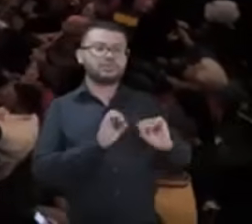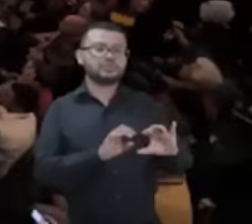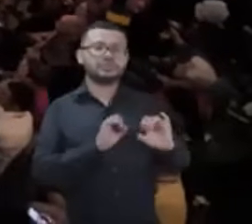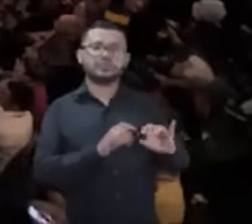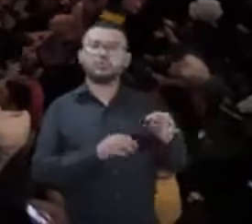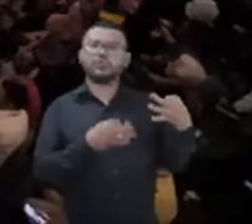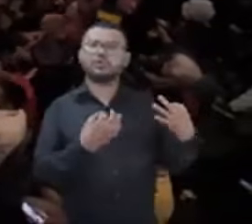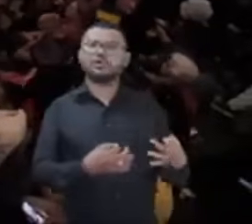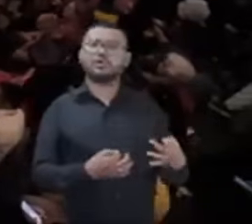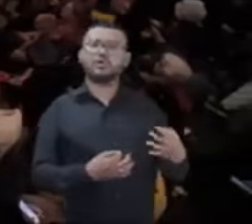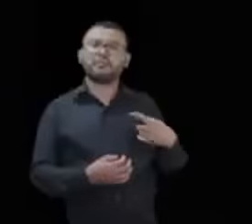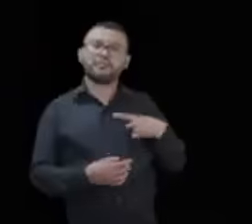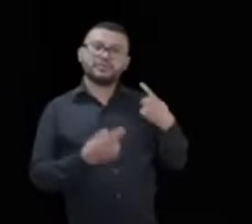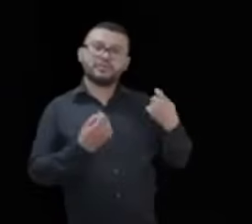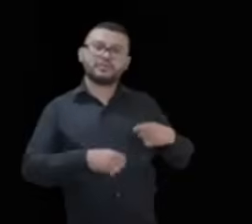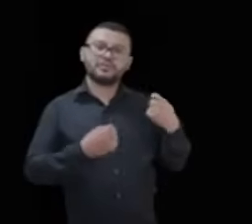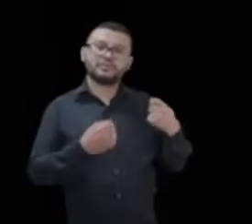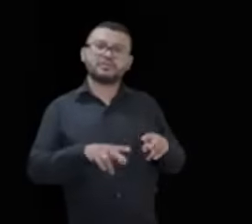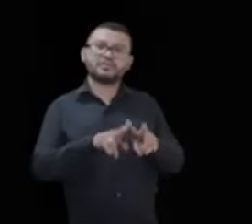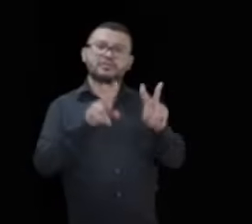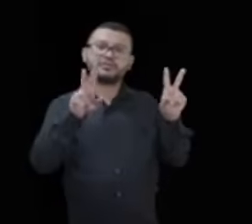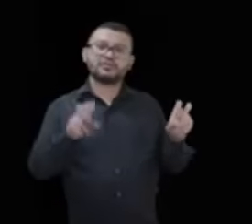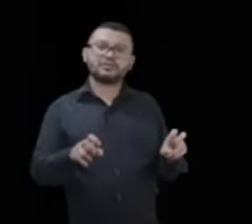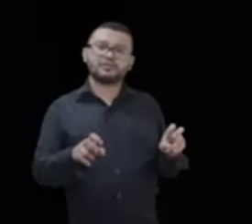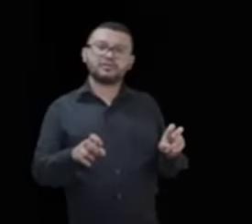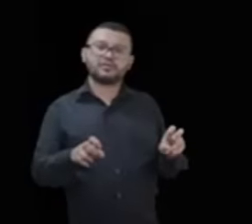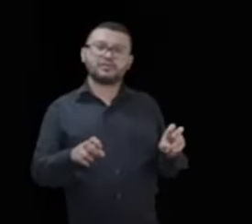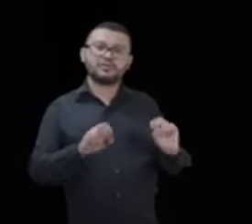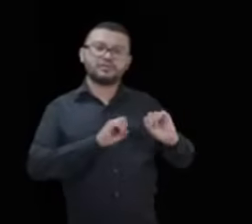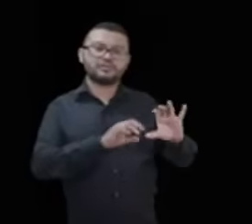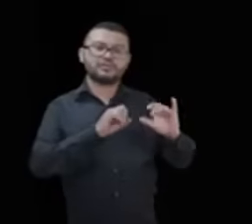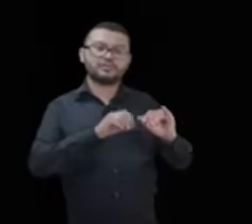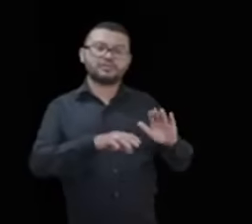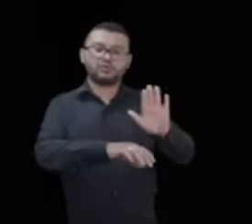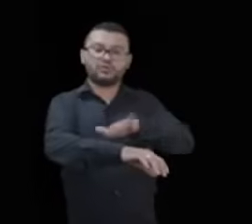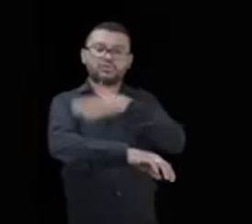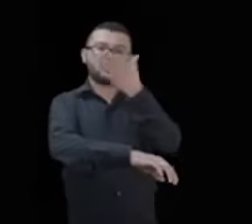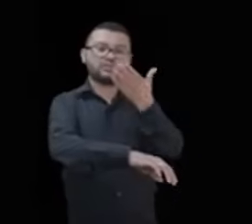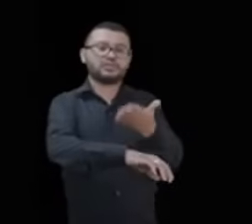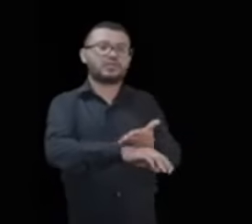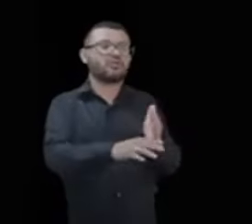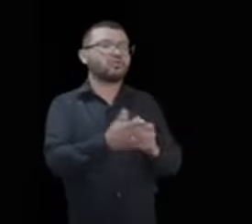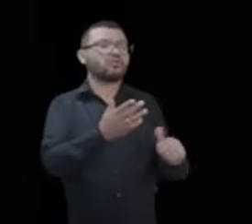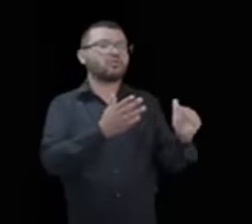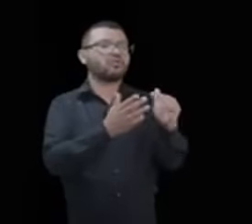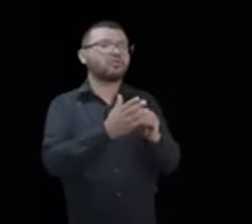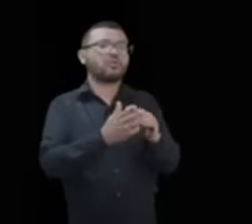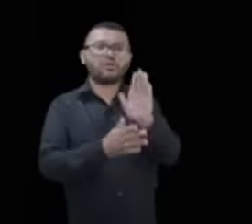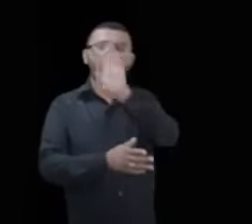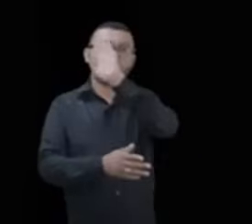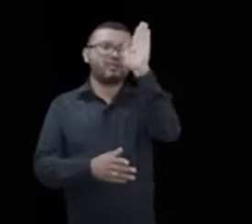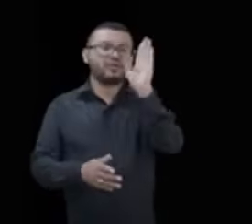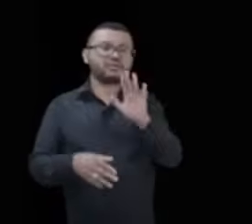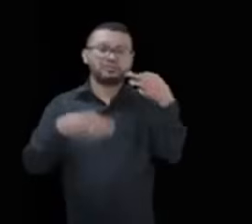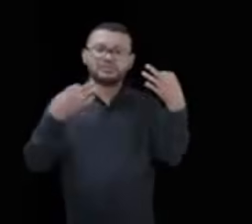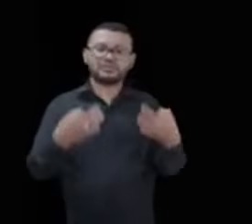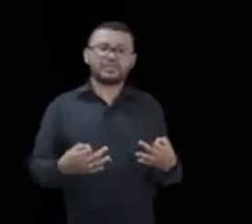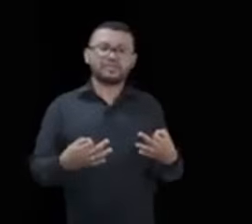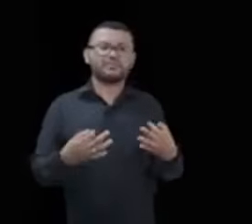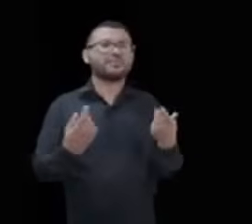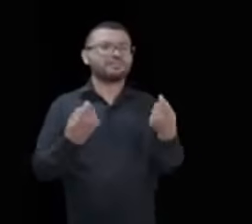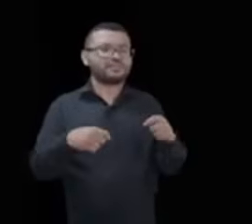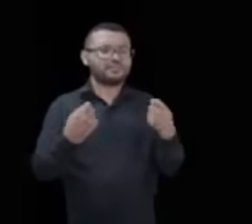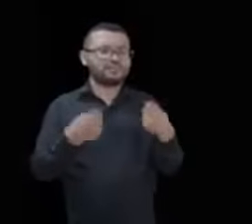temos que levantar a bandeira da universalização da educação integral. O Brasil não será um país justo